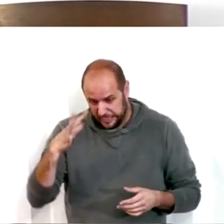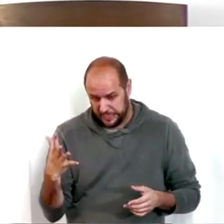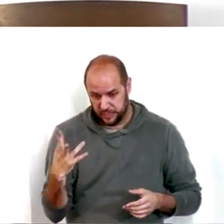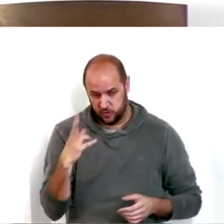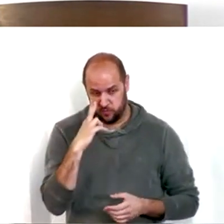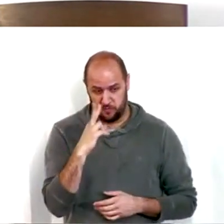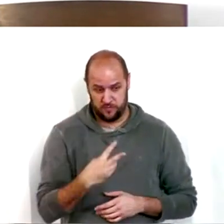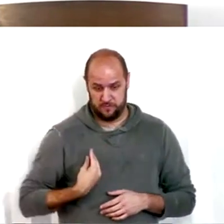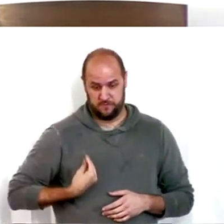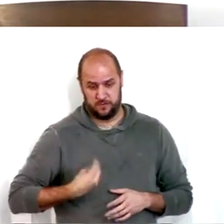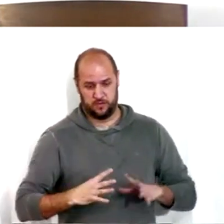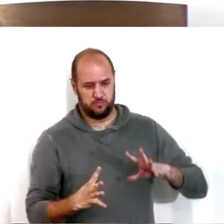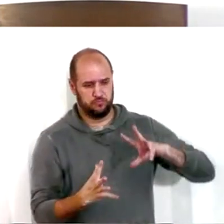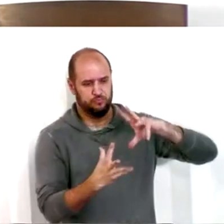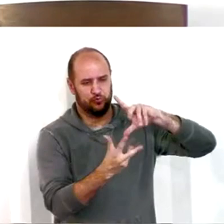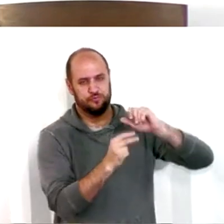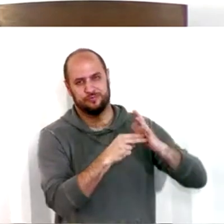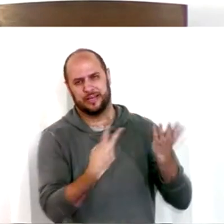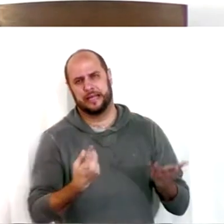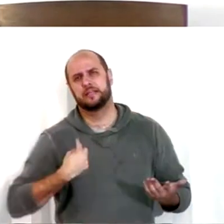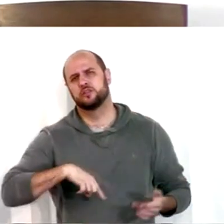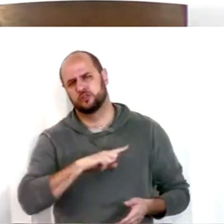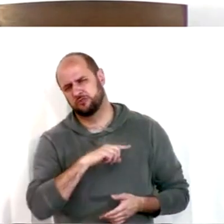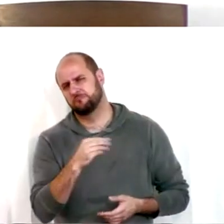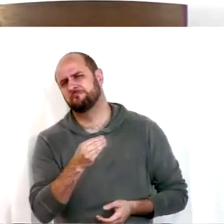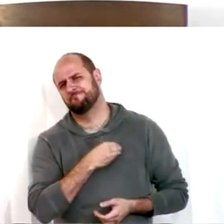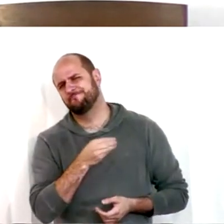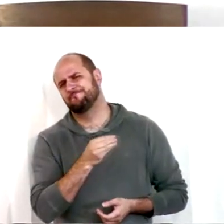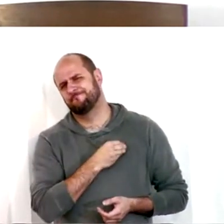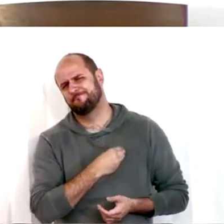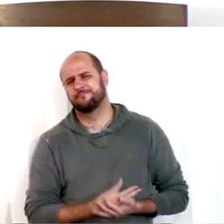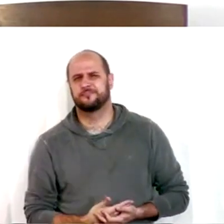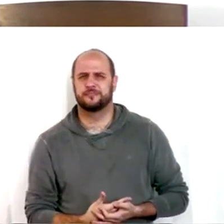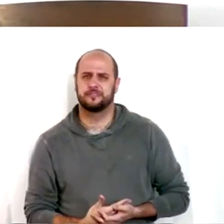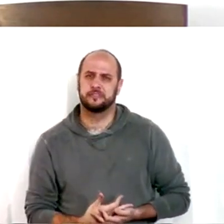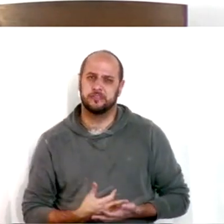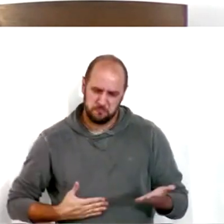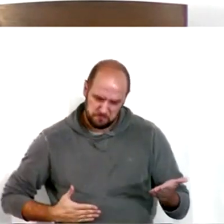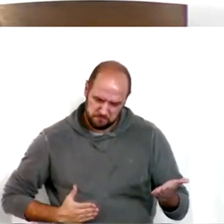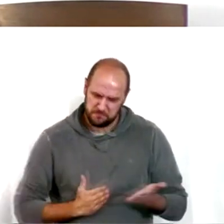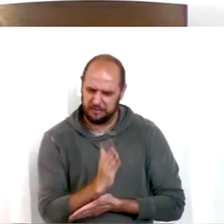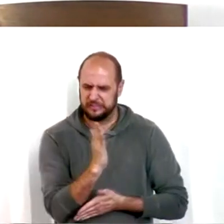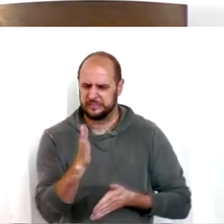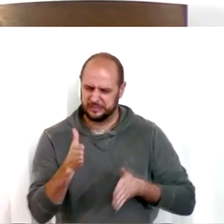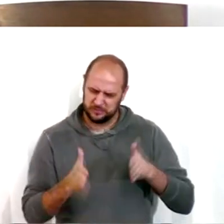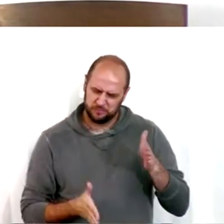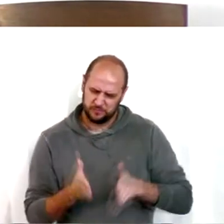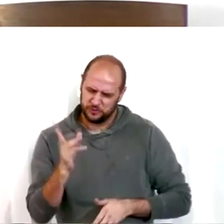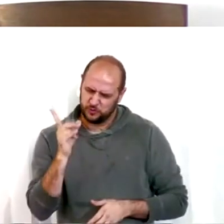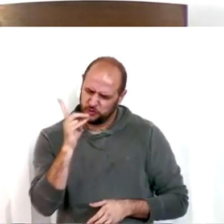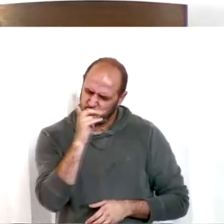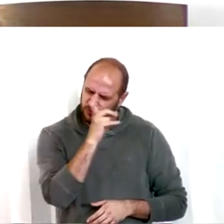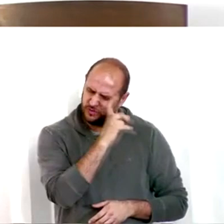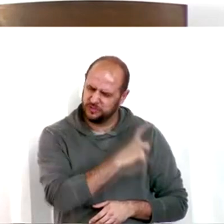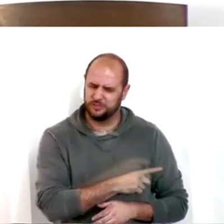mundo caído, sendo nós pecadores, nós passaremos por momentos